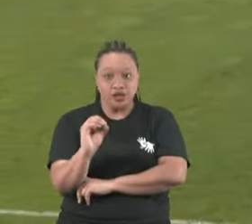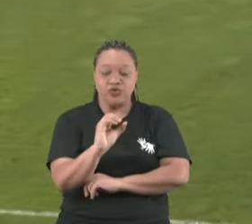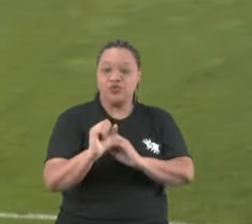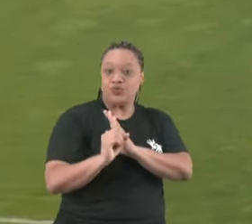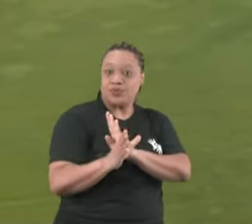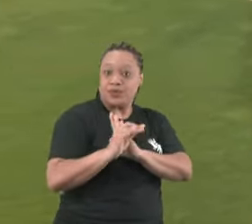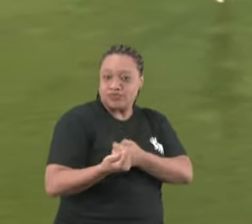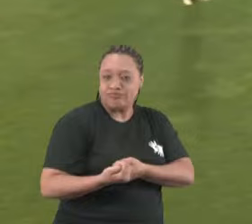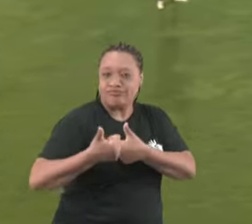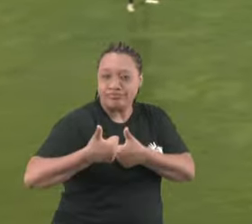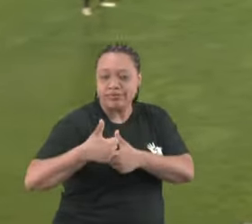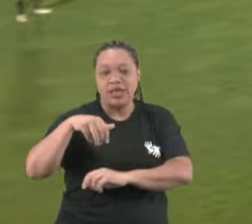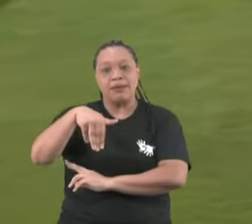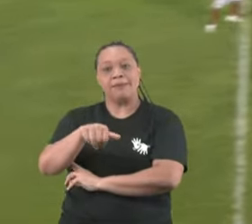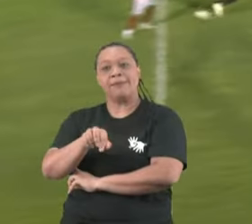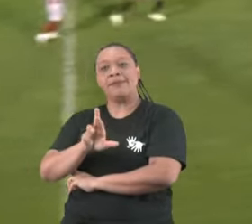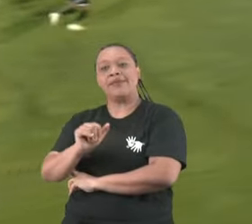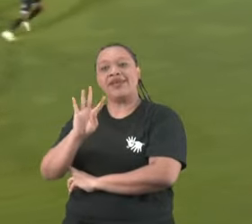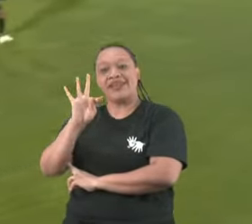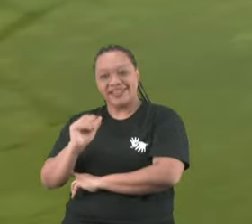Benefícios, Maratá,